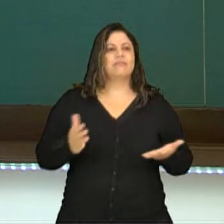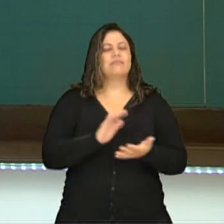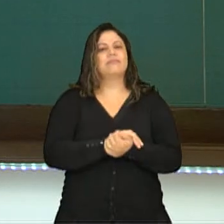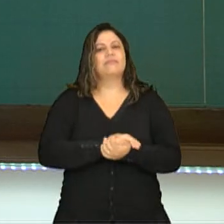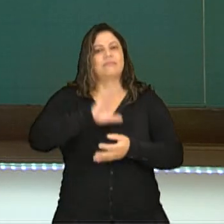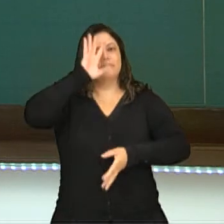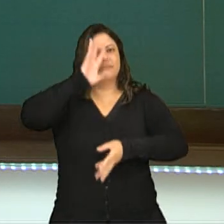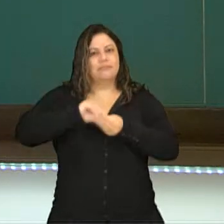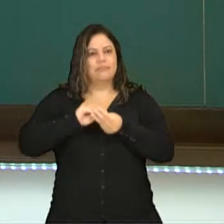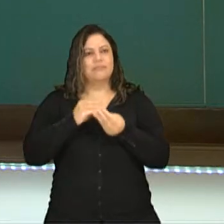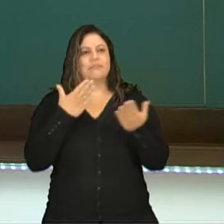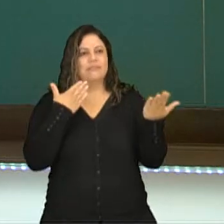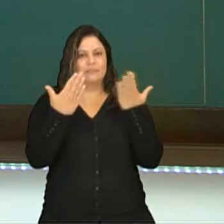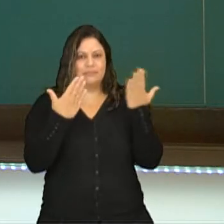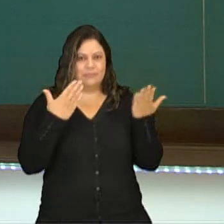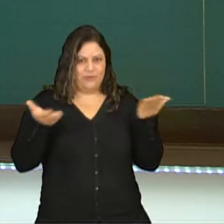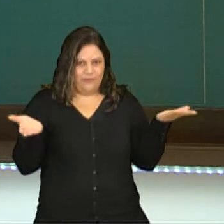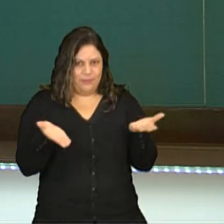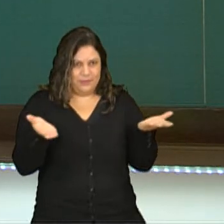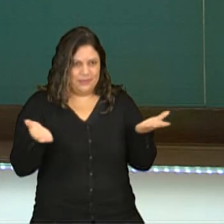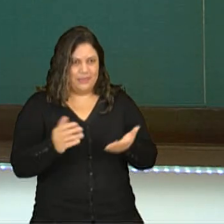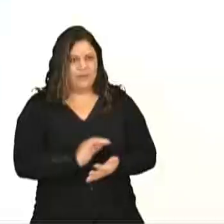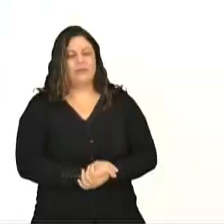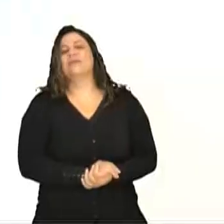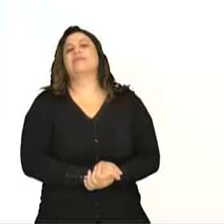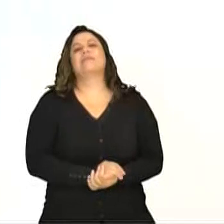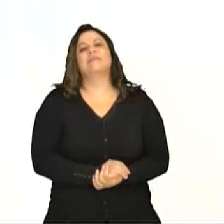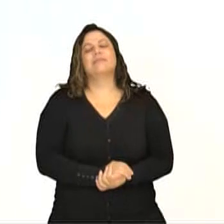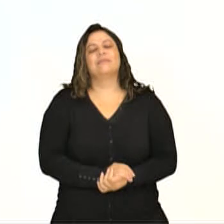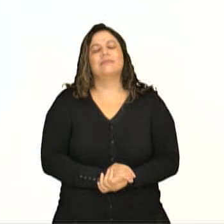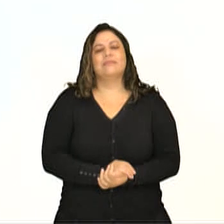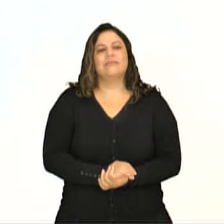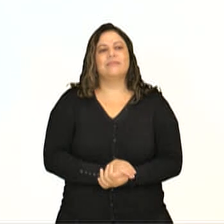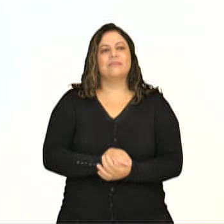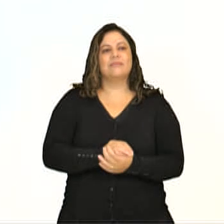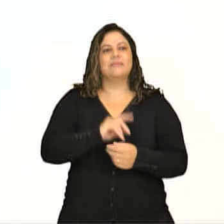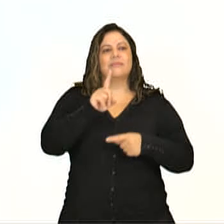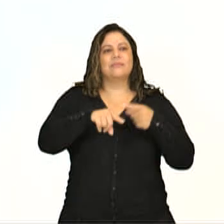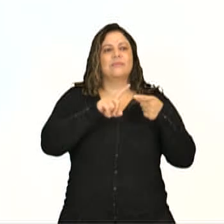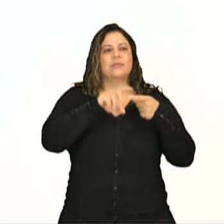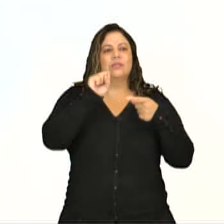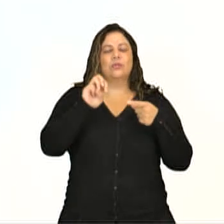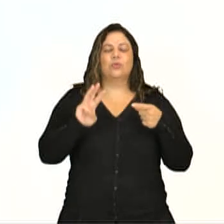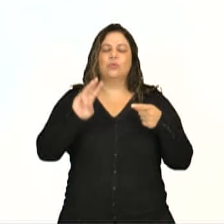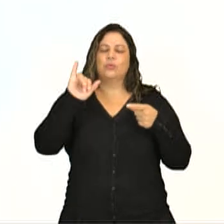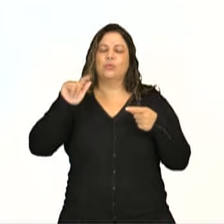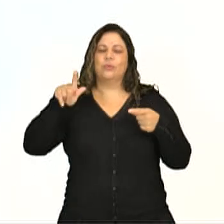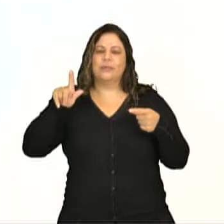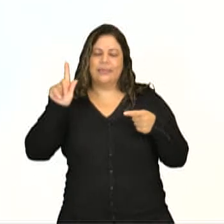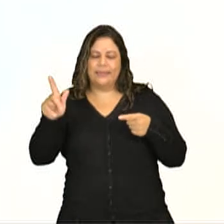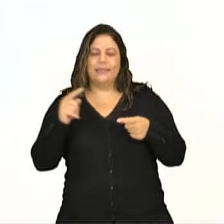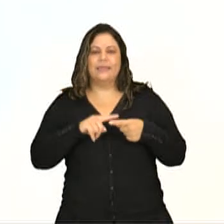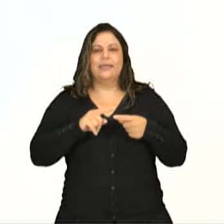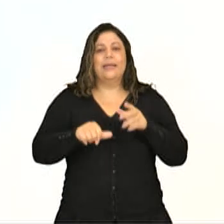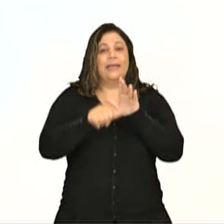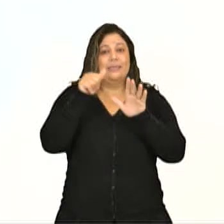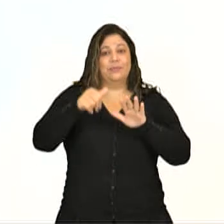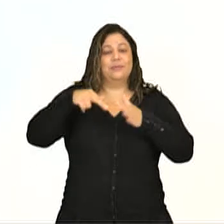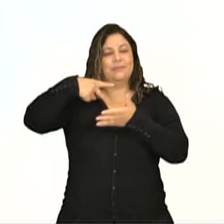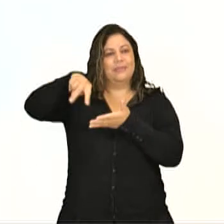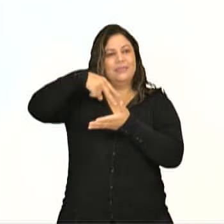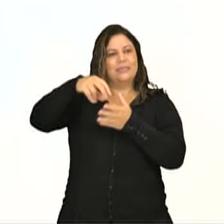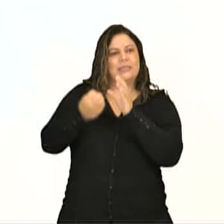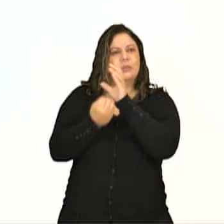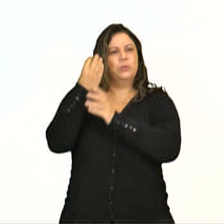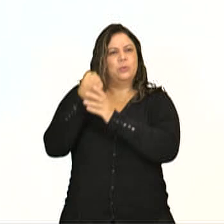Vamos conversar um pouquinho sobre o que nós vimos até agora? O swing, também chamado de Lindy Hop, lá nas primeiras danças, surgiu